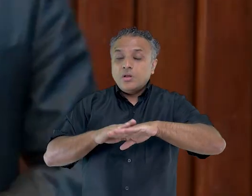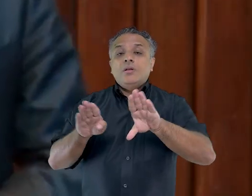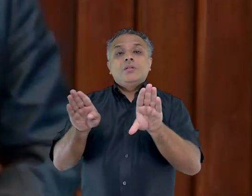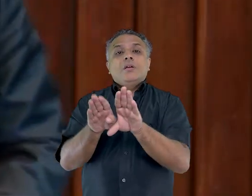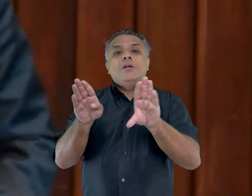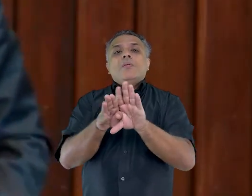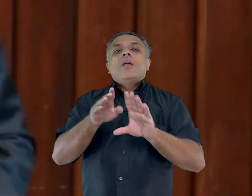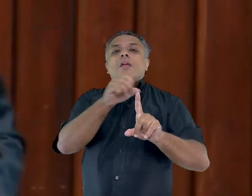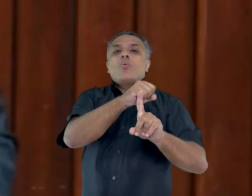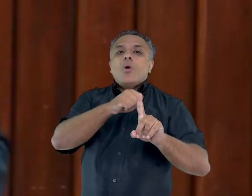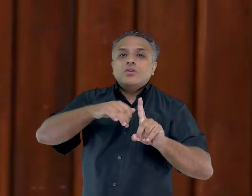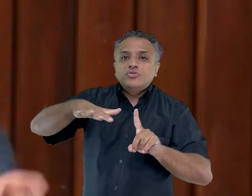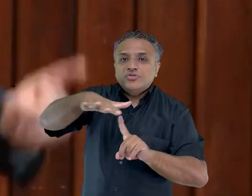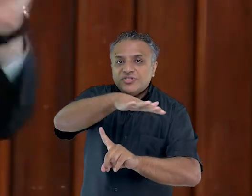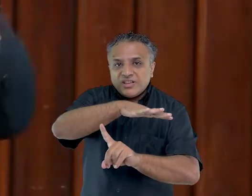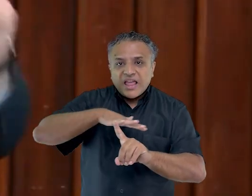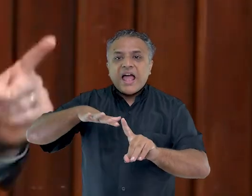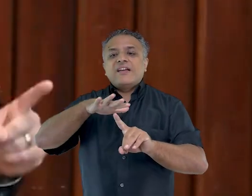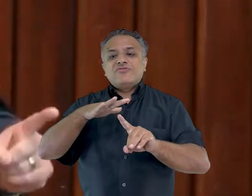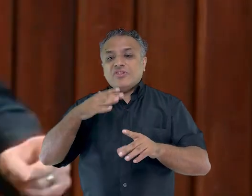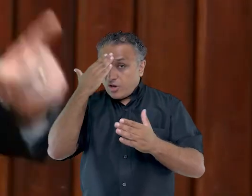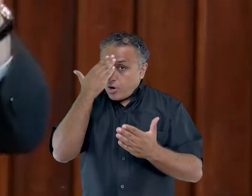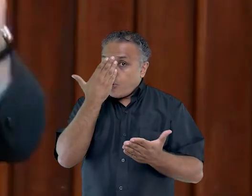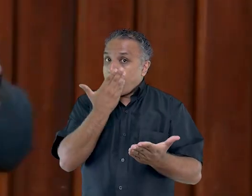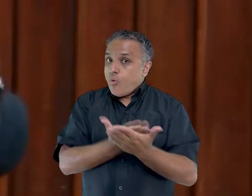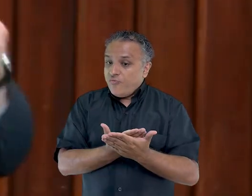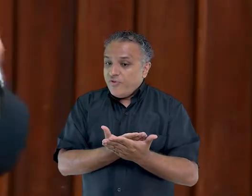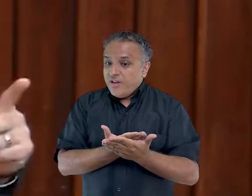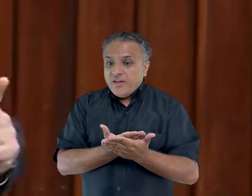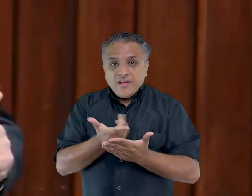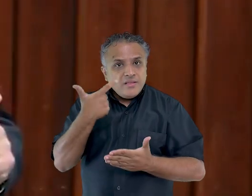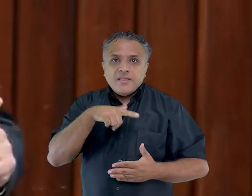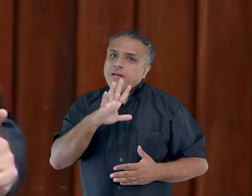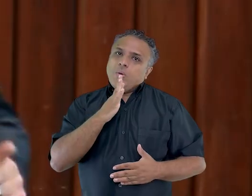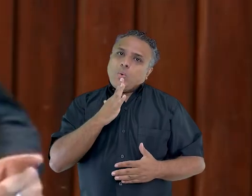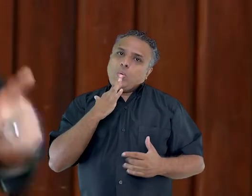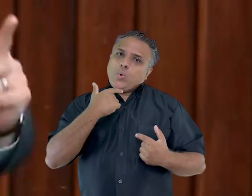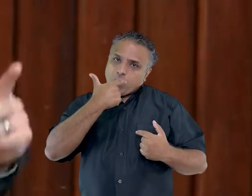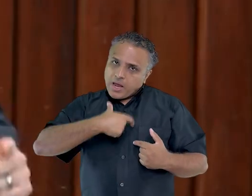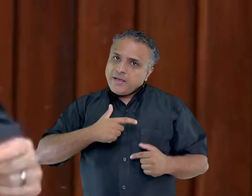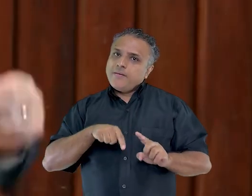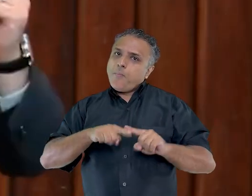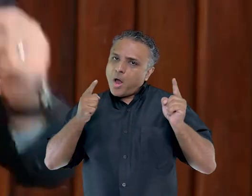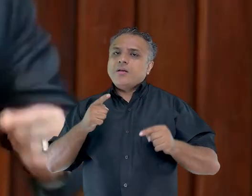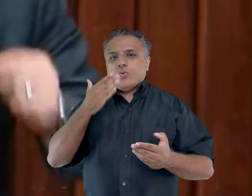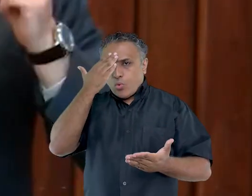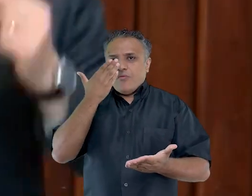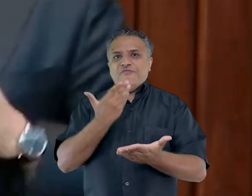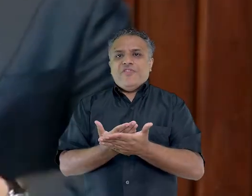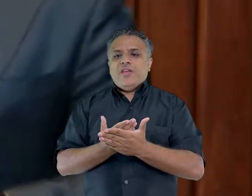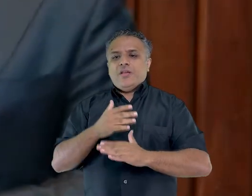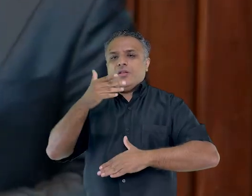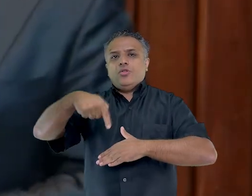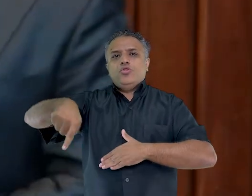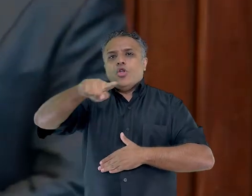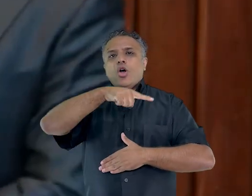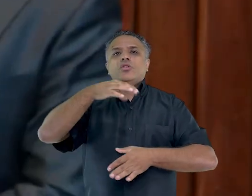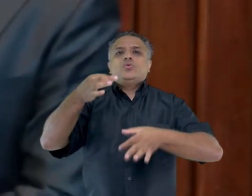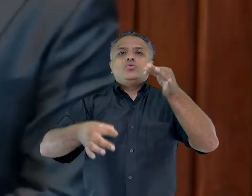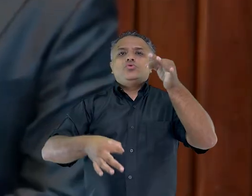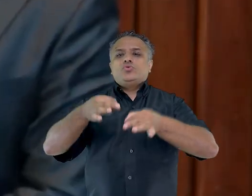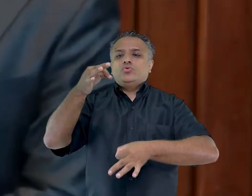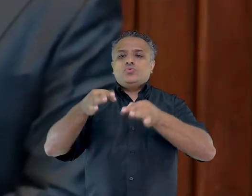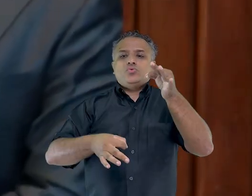com a sociedade que confia, mesmo sem nos conhecer, que nós devemos ser juízes